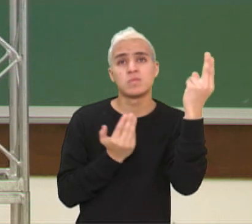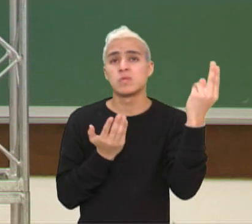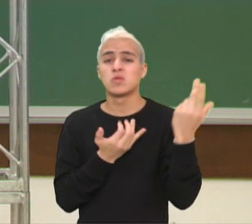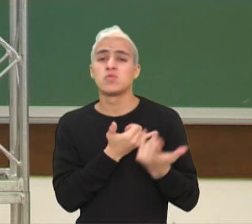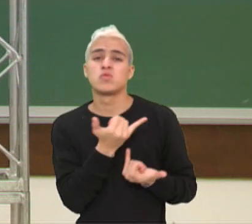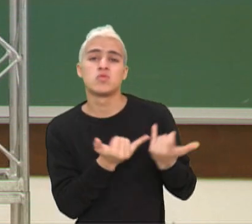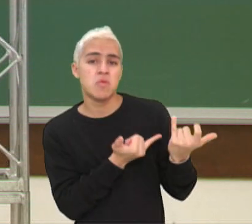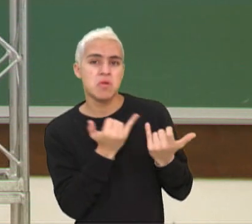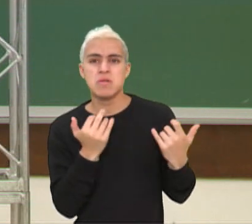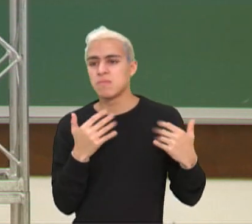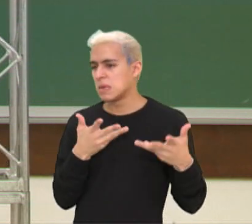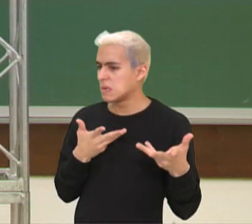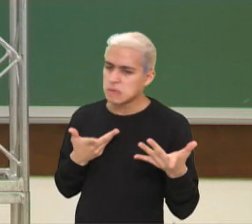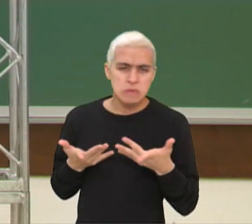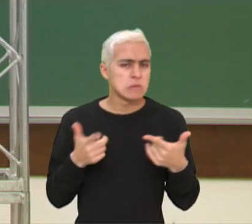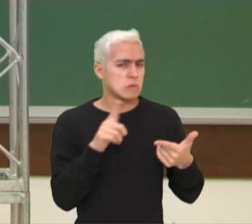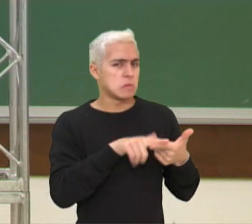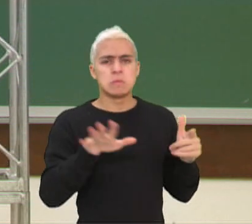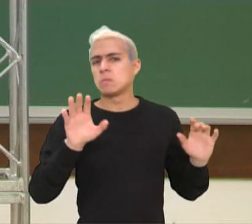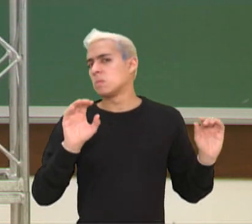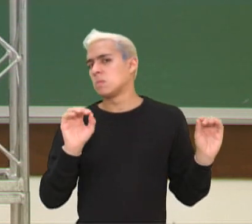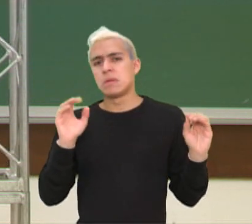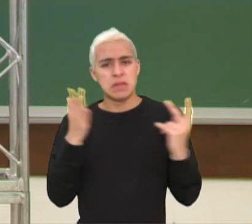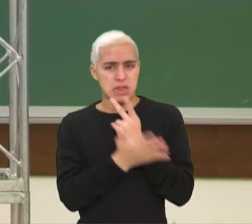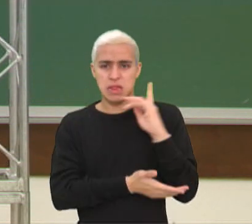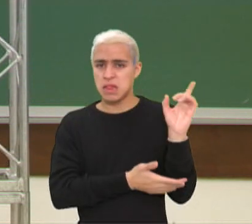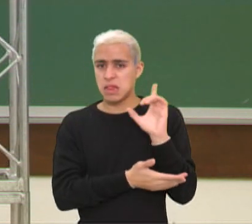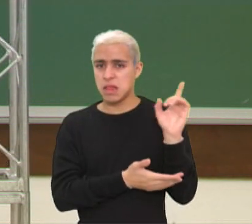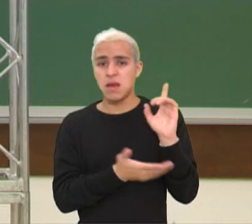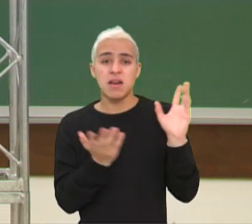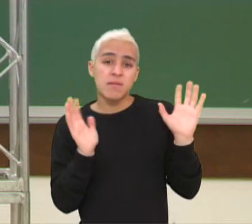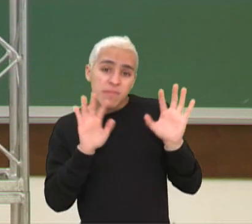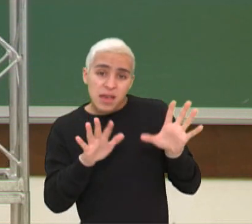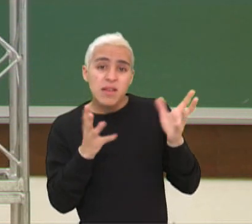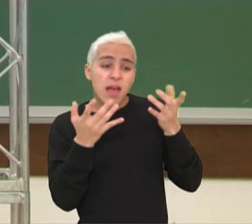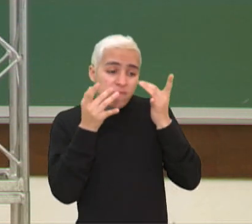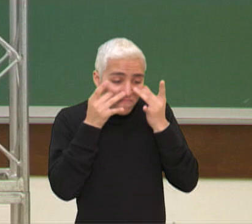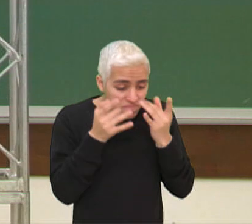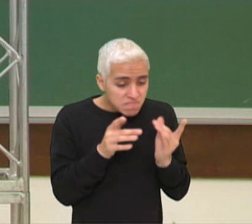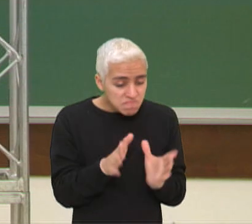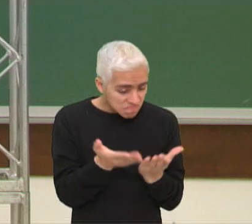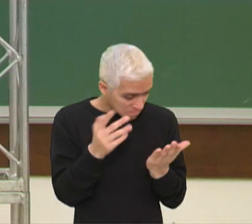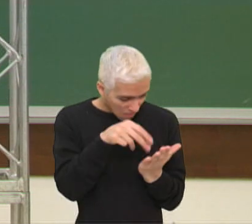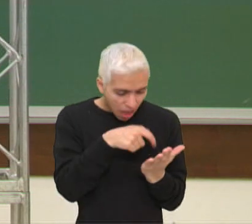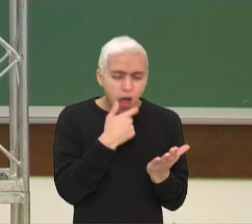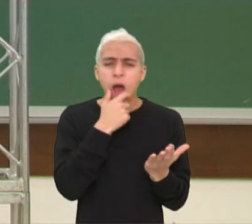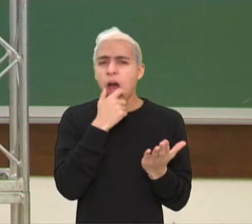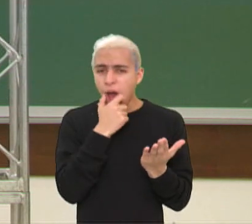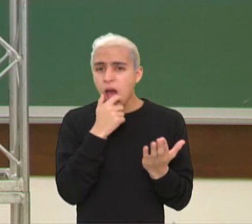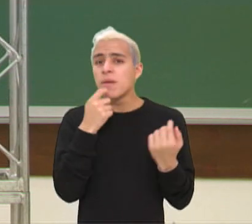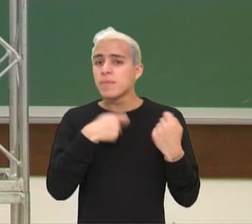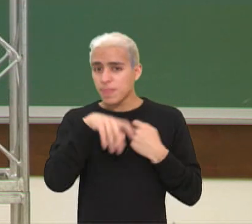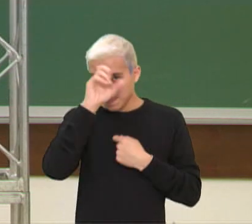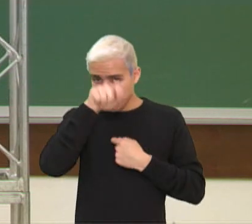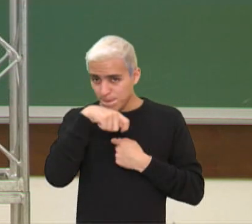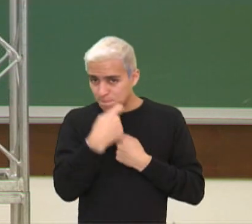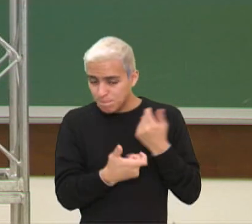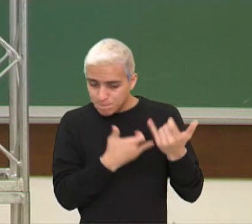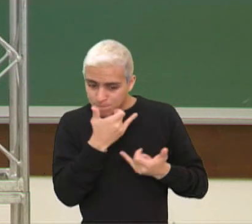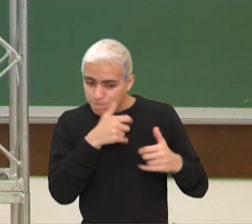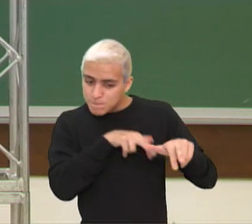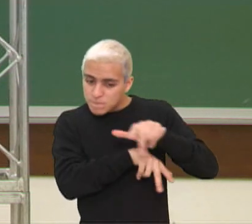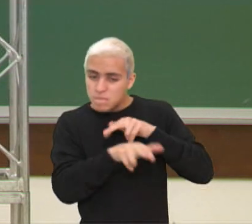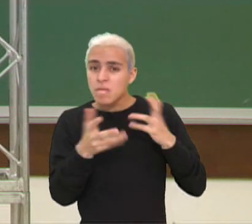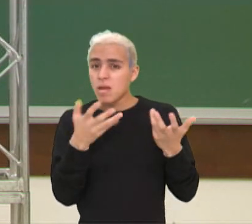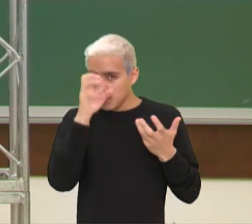mais dinâmico, não tem problema, não está errado. Mas eu quero que vê os jogos, porque eu preciso aprender sobre esses jogos, eu quero aprender com